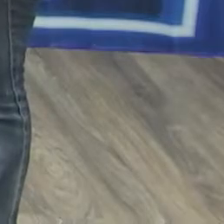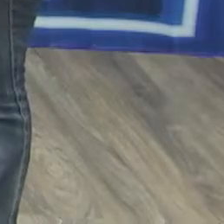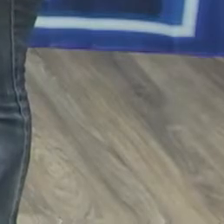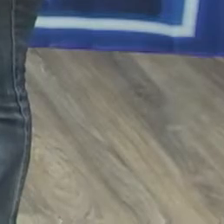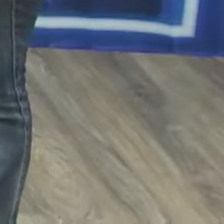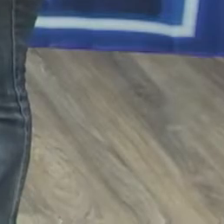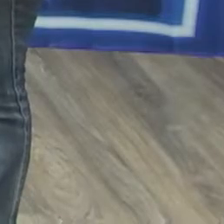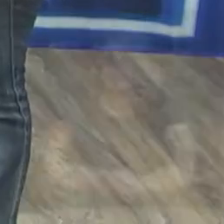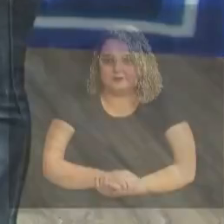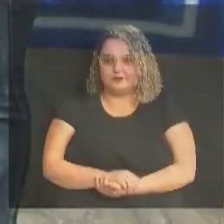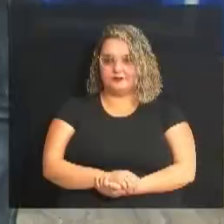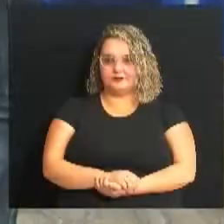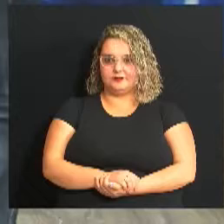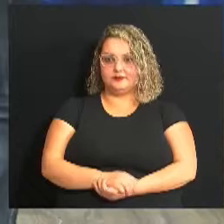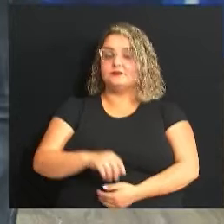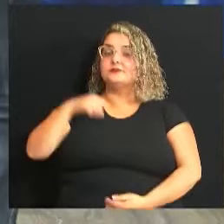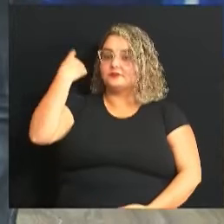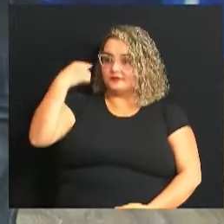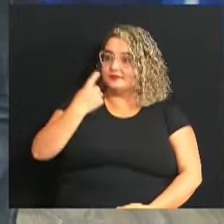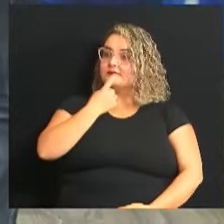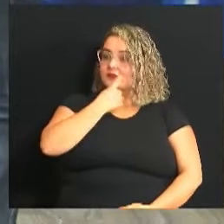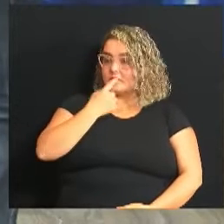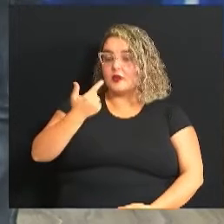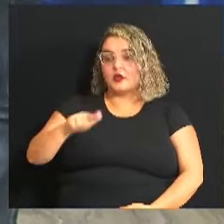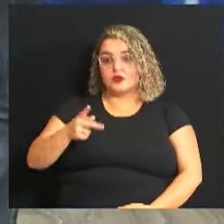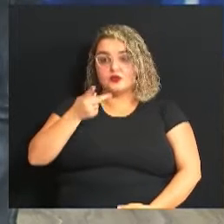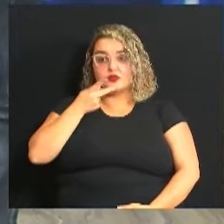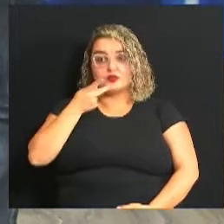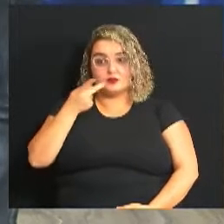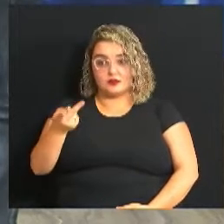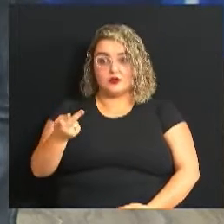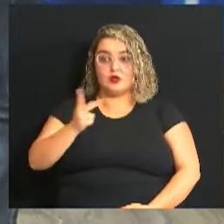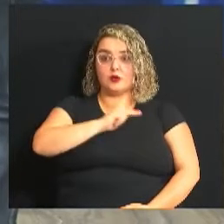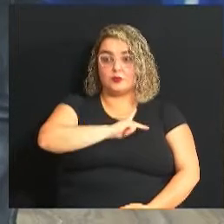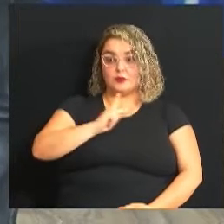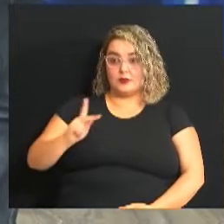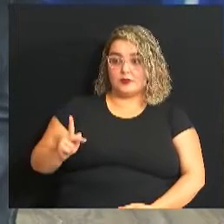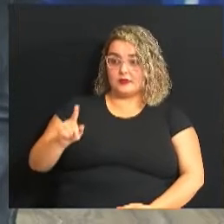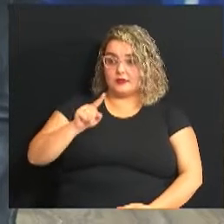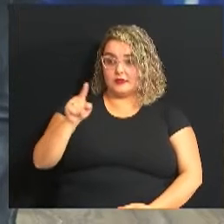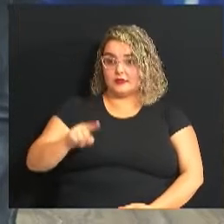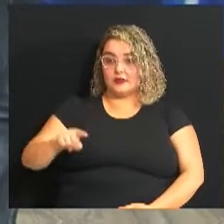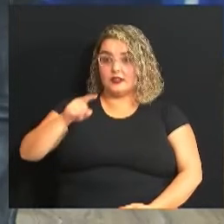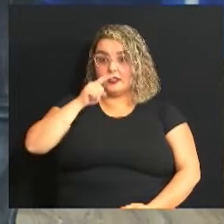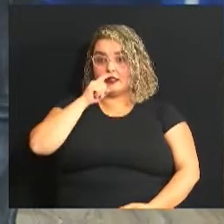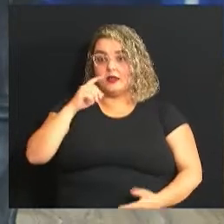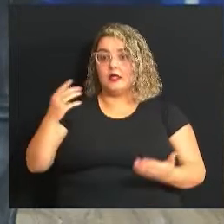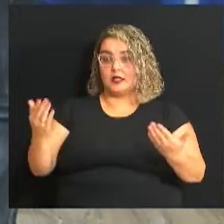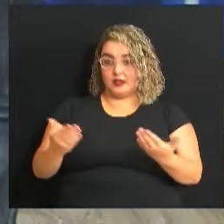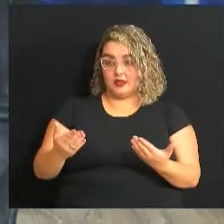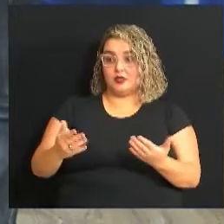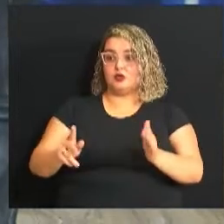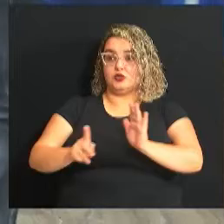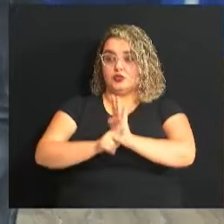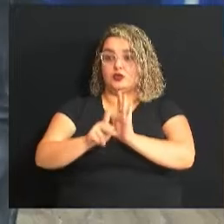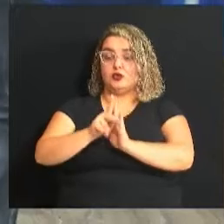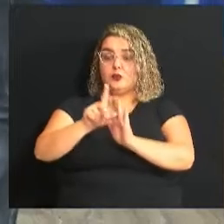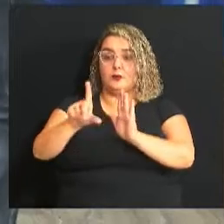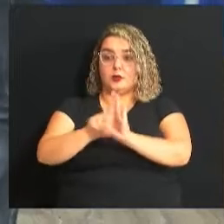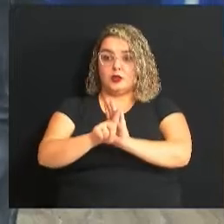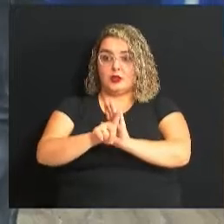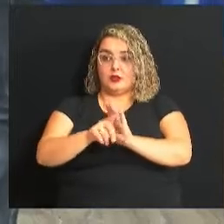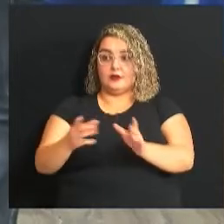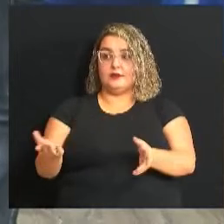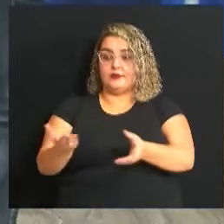E Mirna Abreu, a gente continua falando sobre o presidente da Câmara, o vereador Zé Carlos, mas agora sobre um projeto de lei que foi